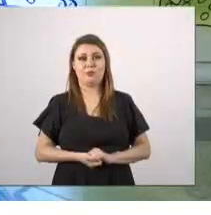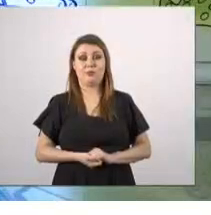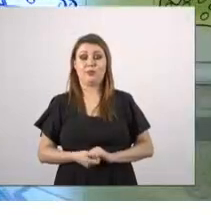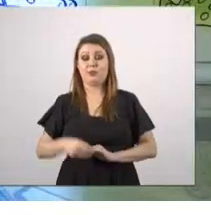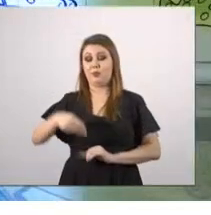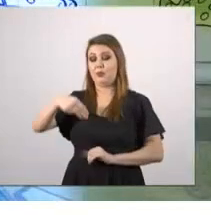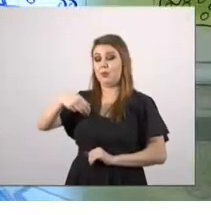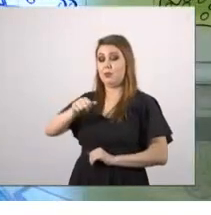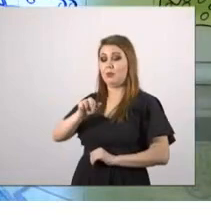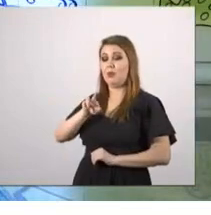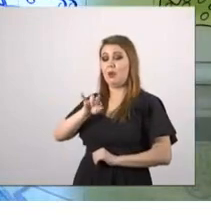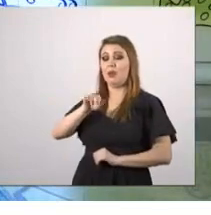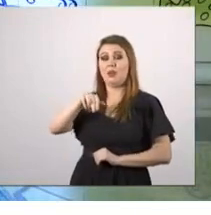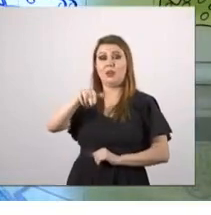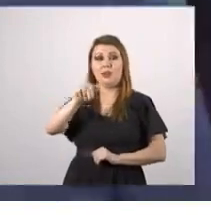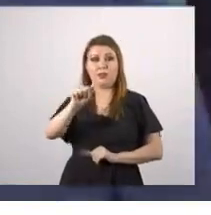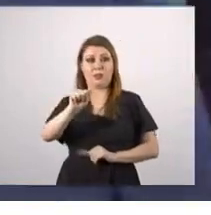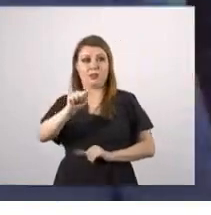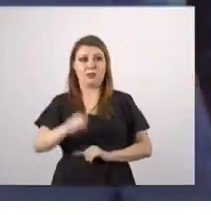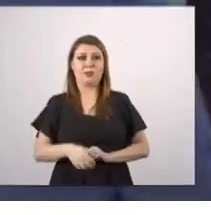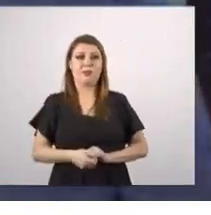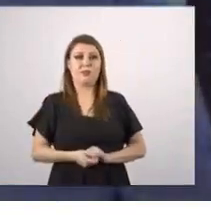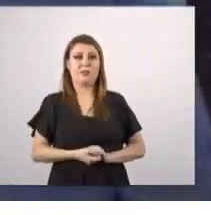Mariana Freitas de Macedo.